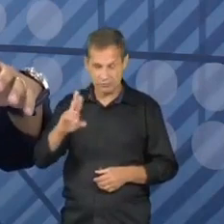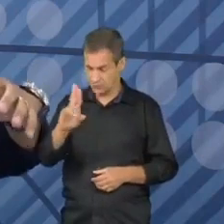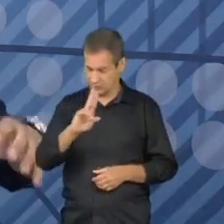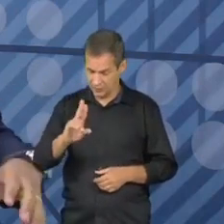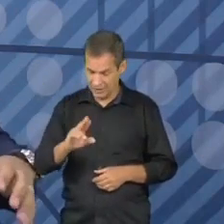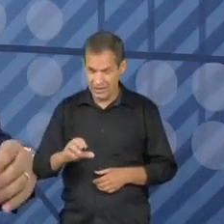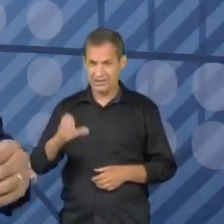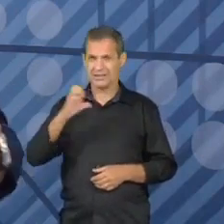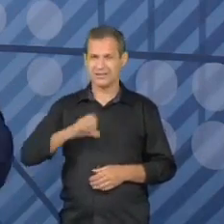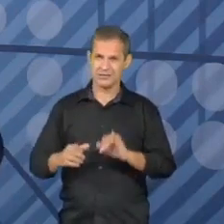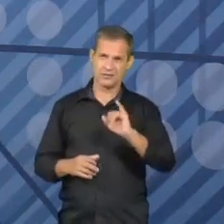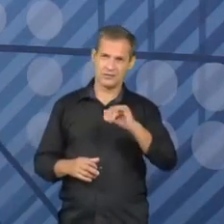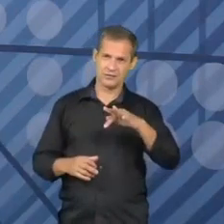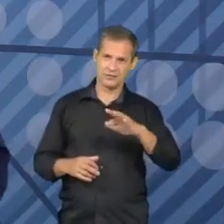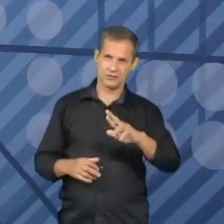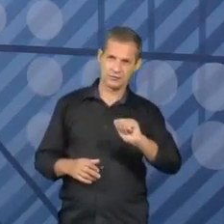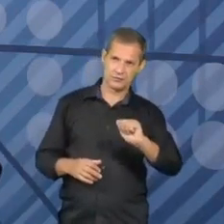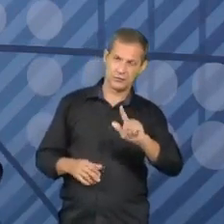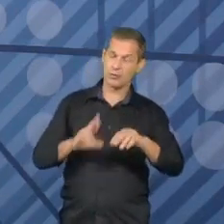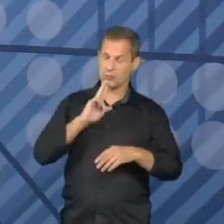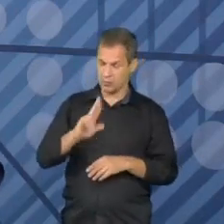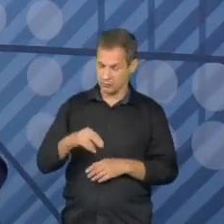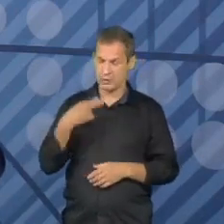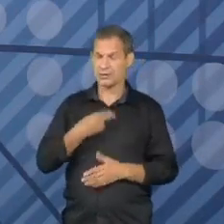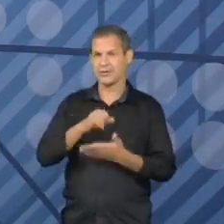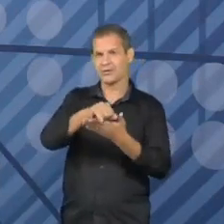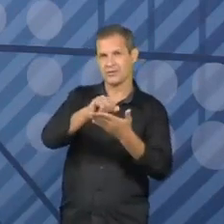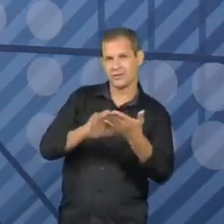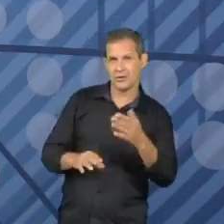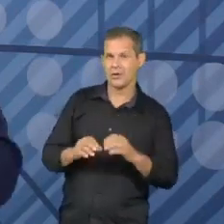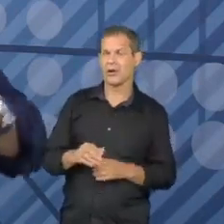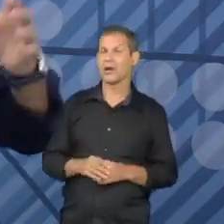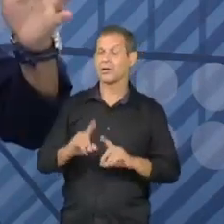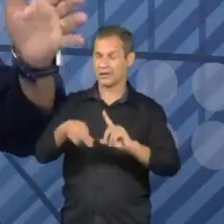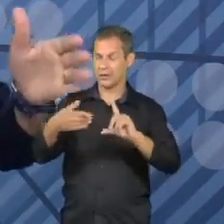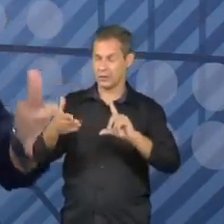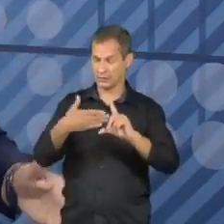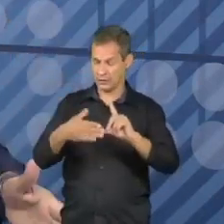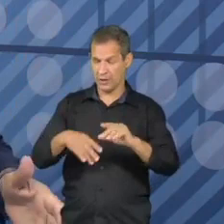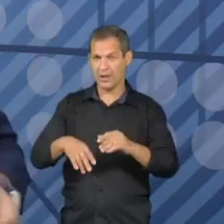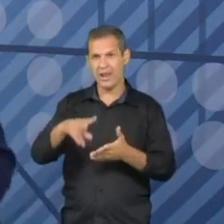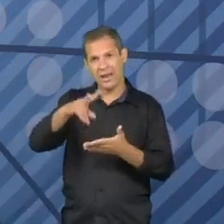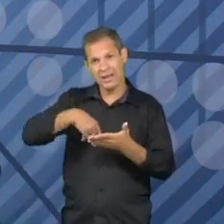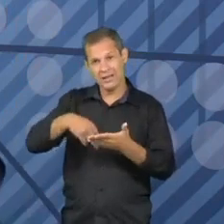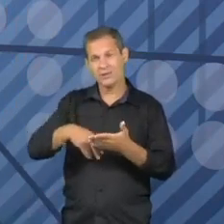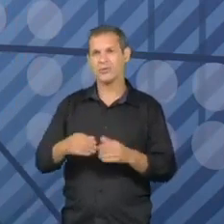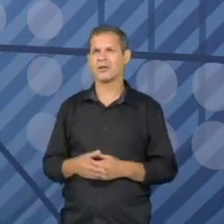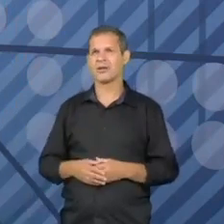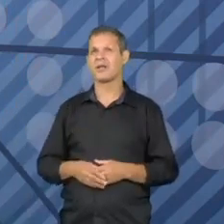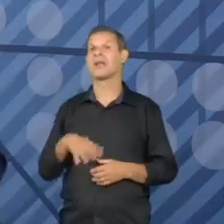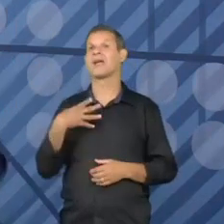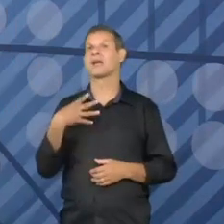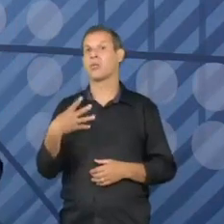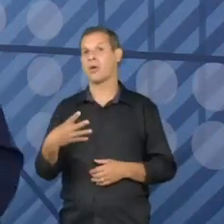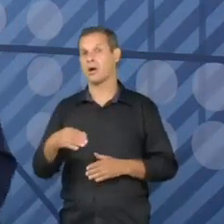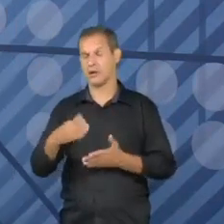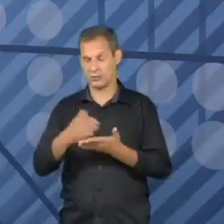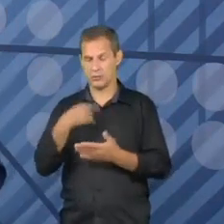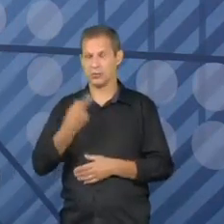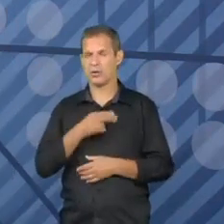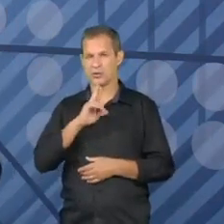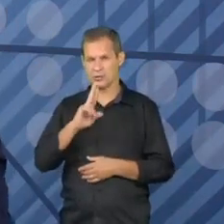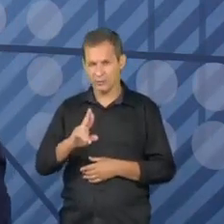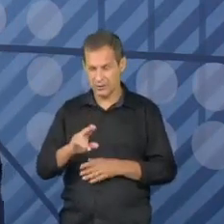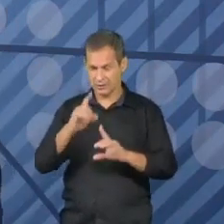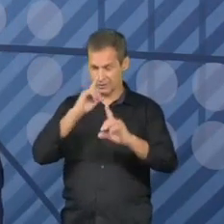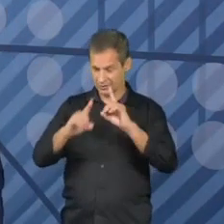a estatística inferencial para a resolução dos nossos exercícios. Próxima aula, leitura da unidade 4, para a gente resolver